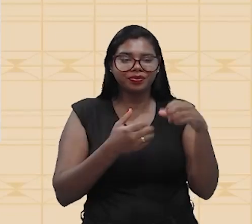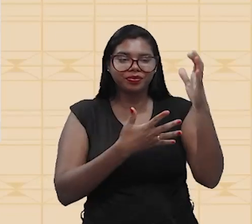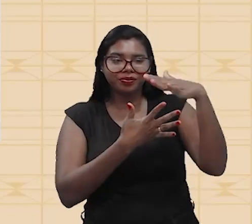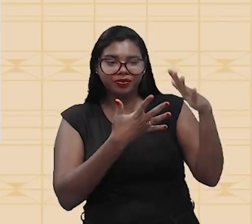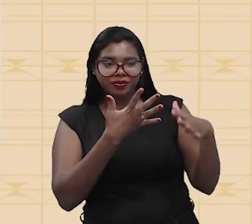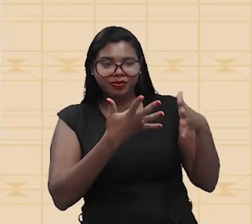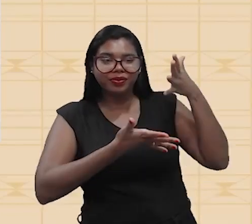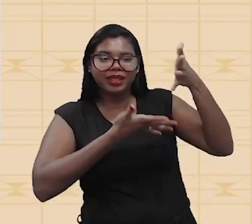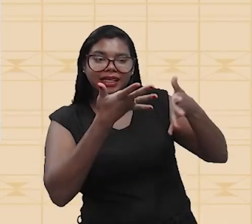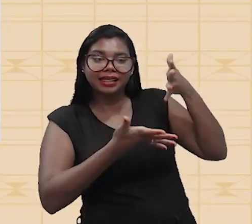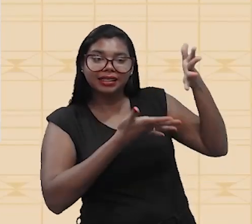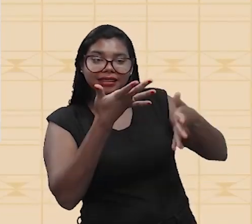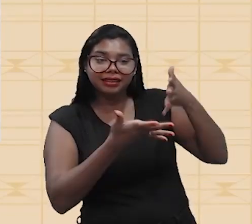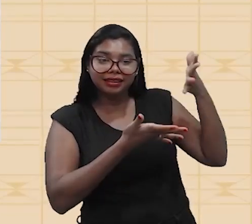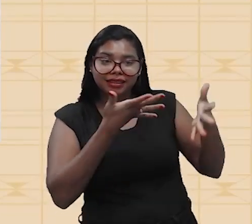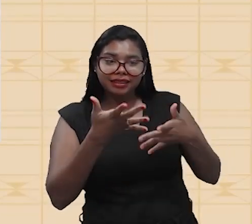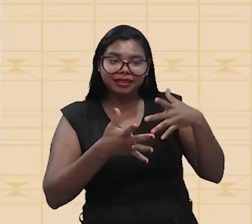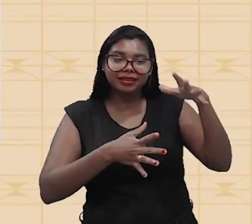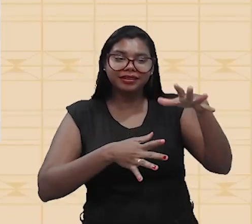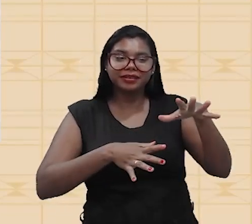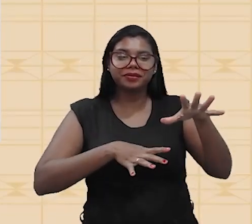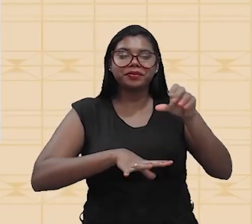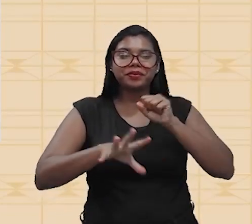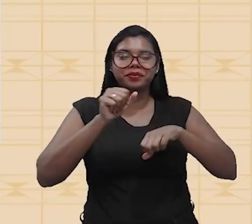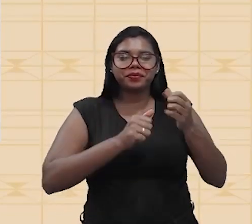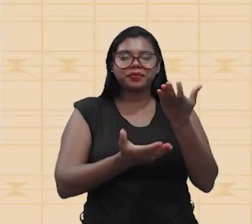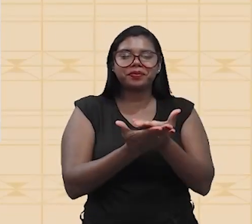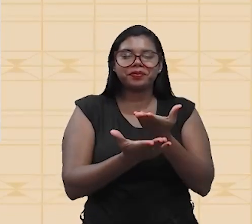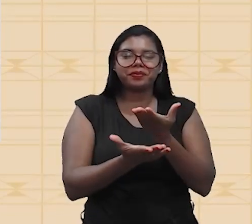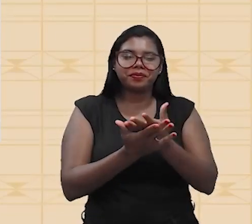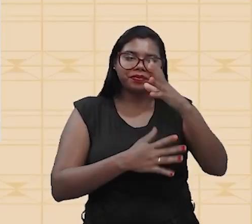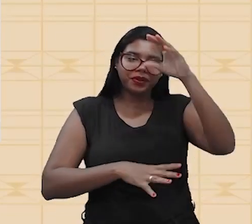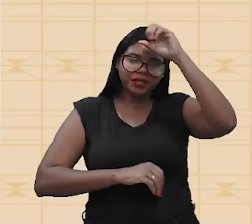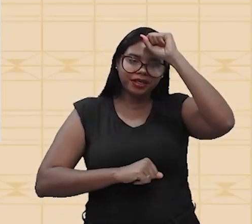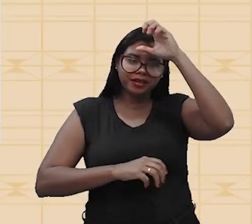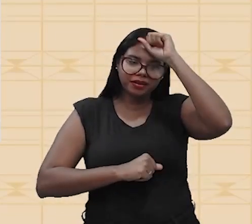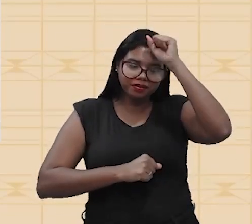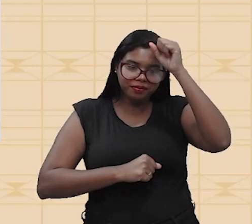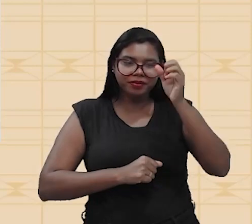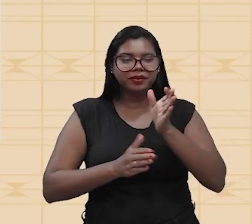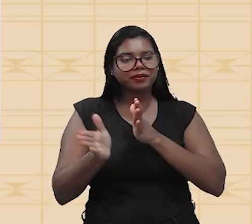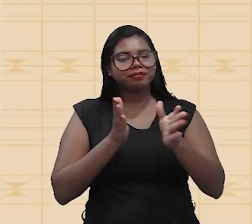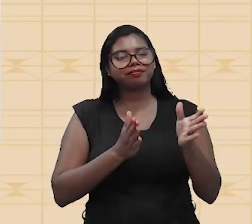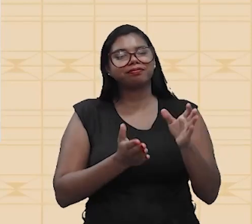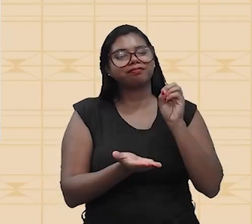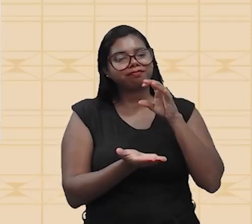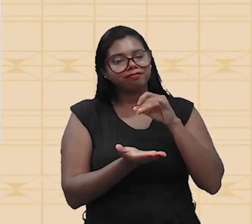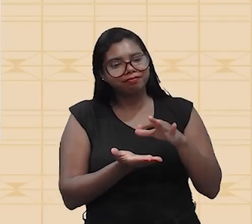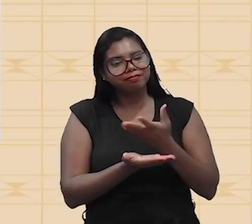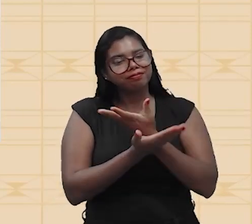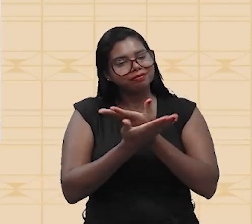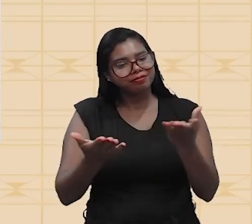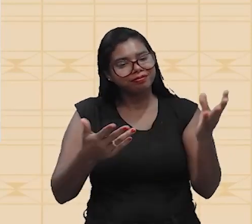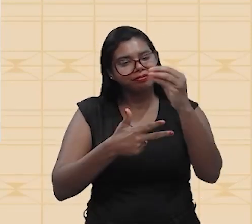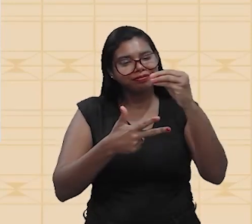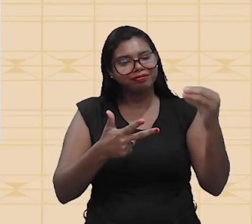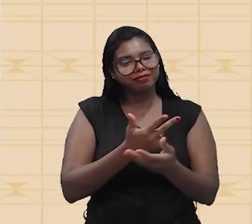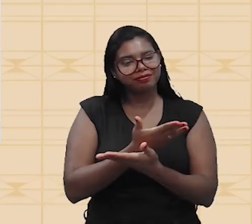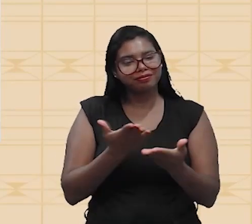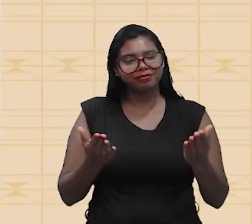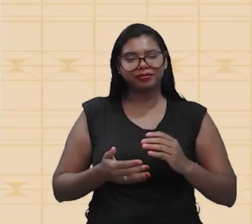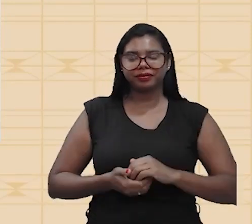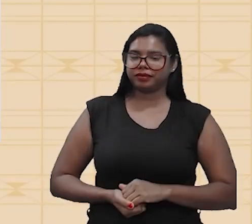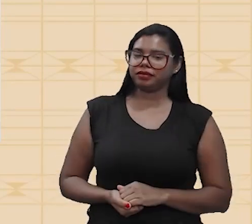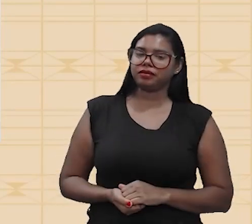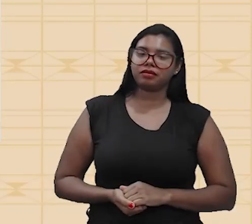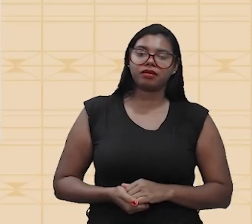para ter acesso às aulas de matemática. Acessibilidade total aqui no EducaPE para vocês. Olha só. O y do vértice será